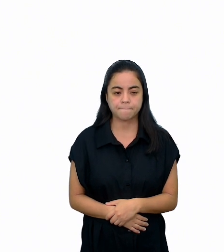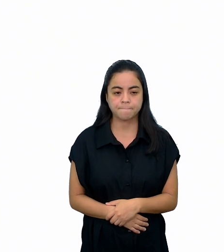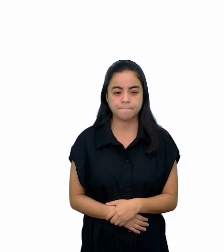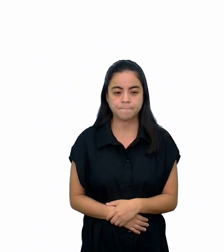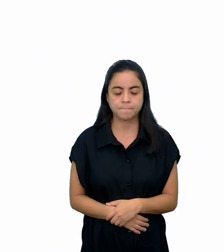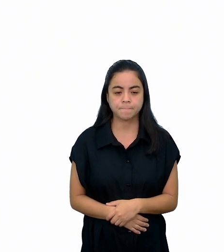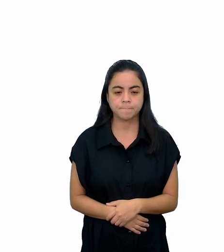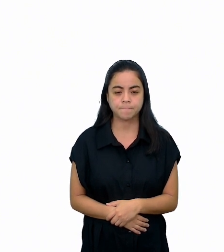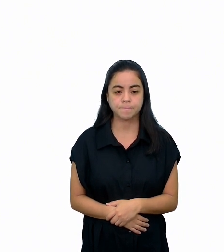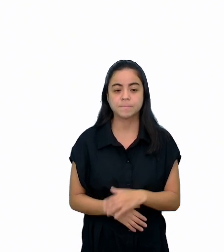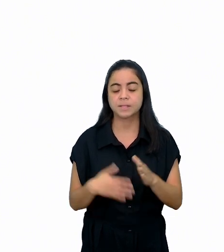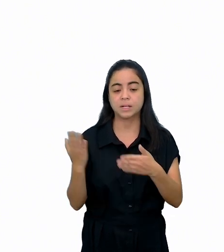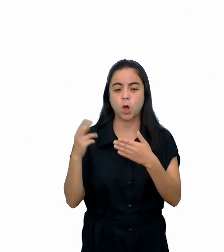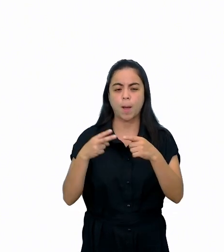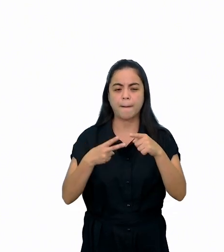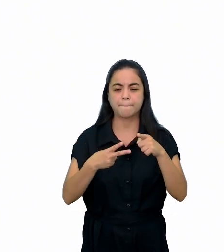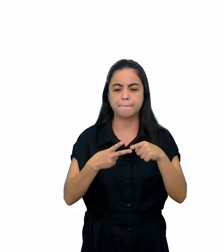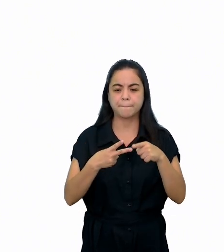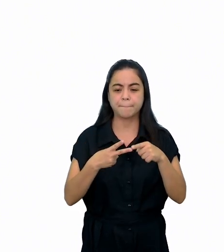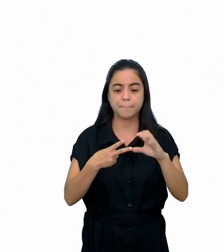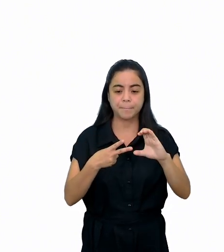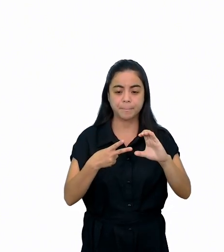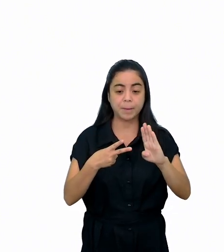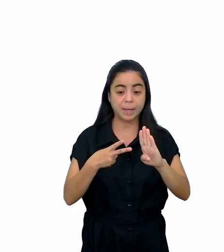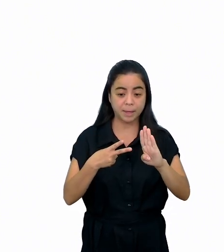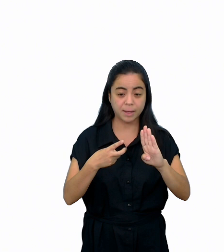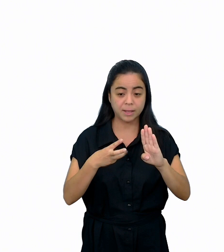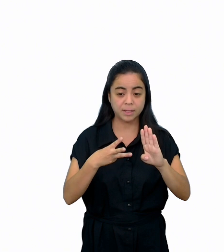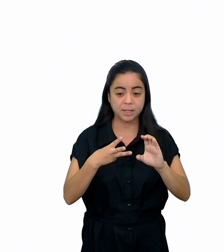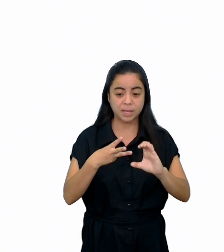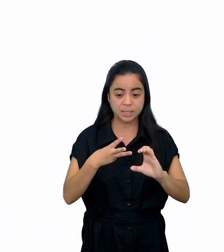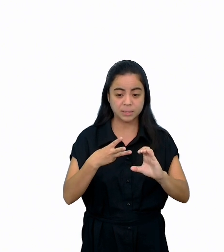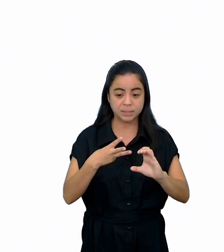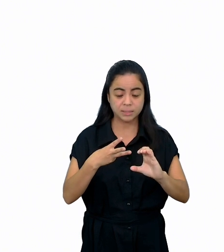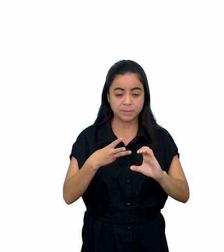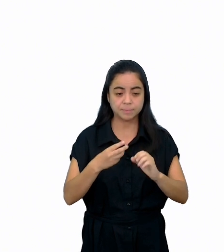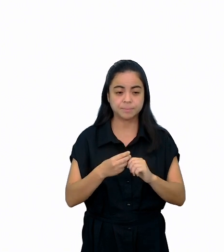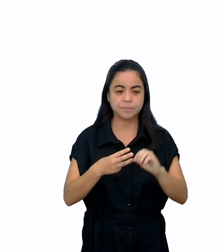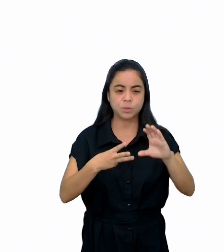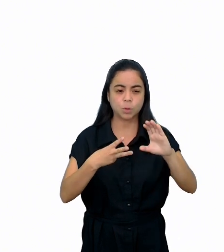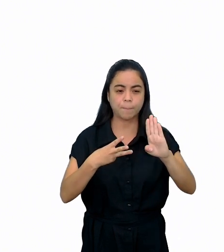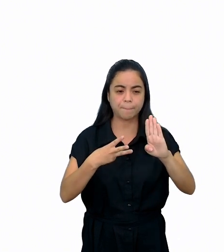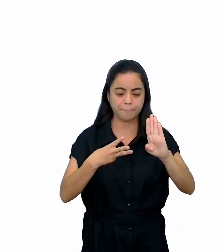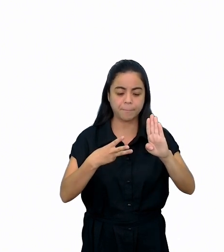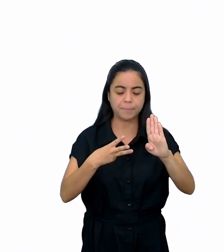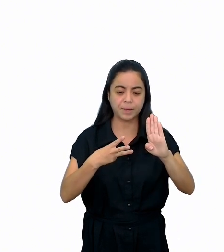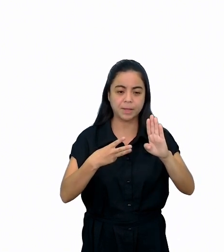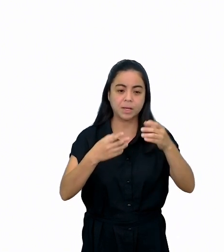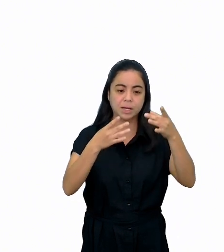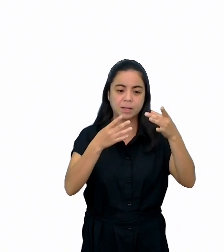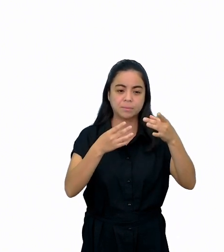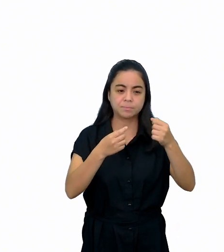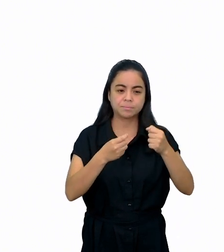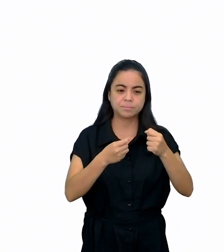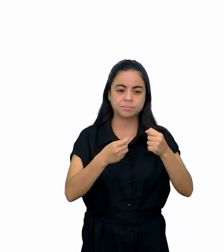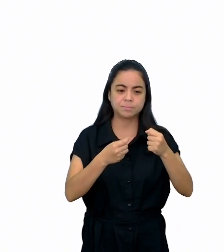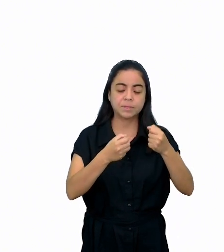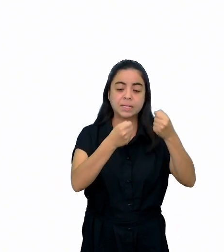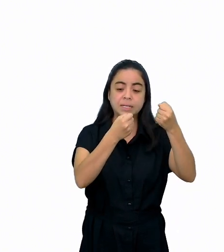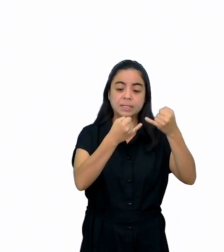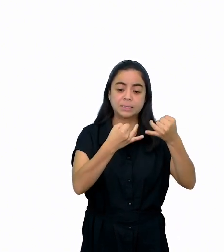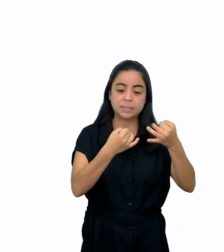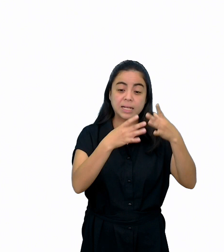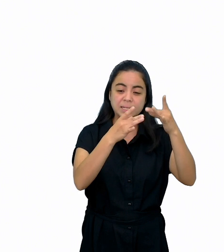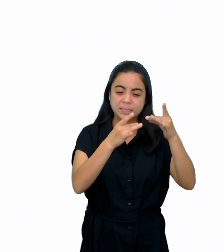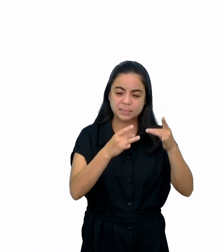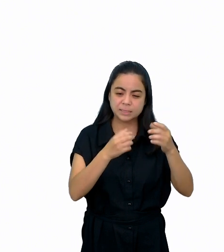O item B, desculpa, e o item C, né? No item B é para que eles descrevam a posição de